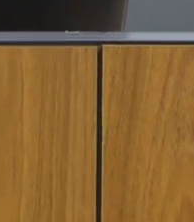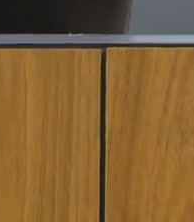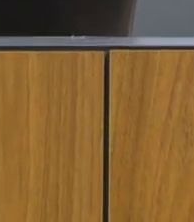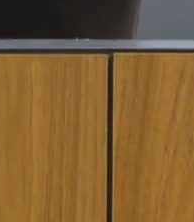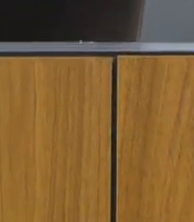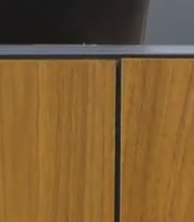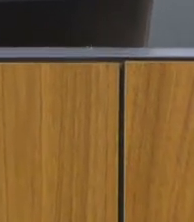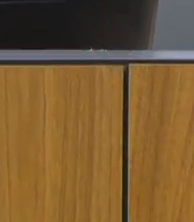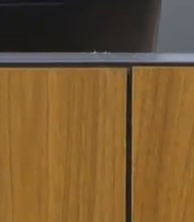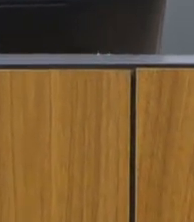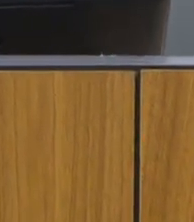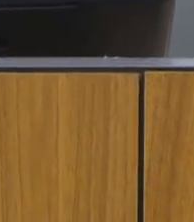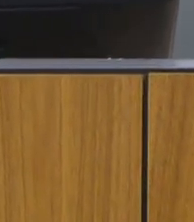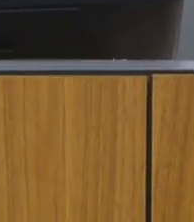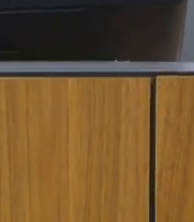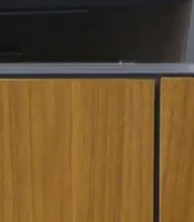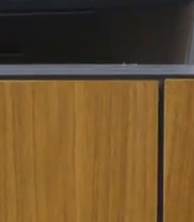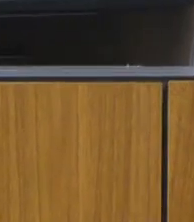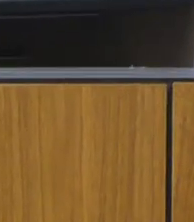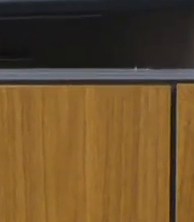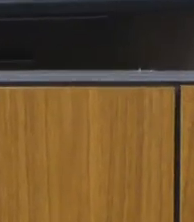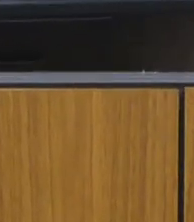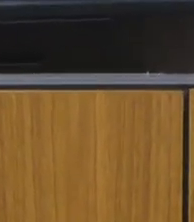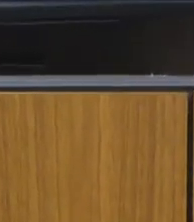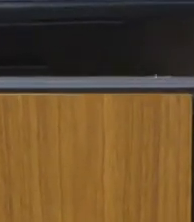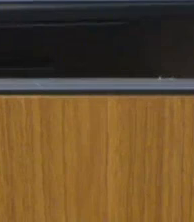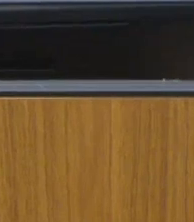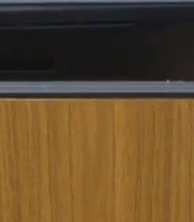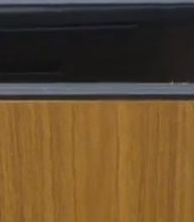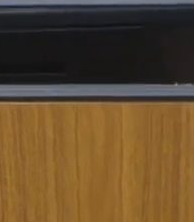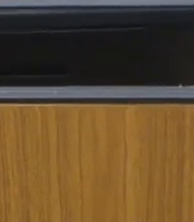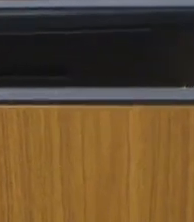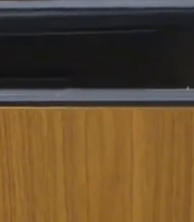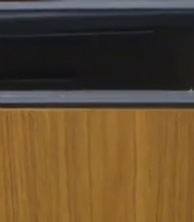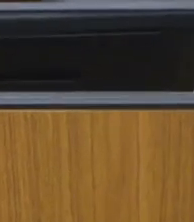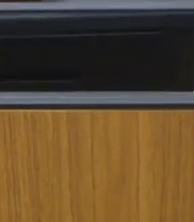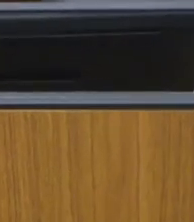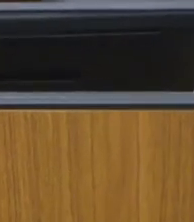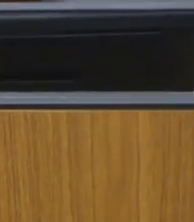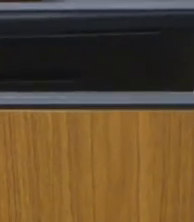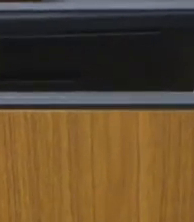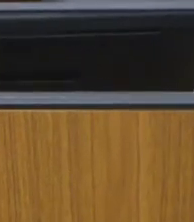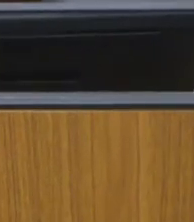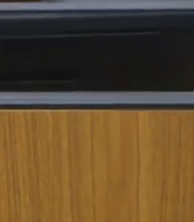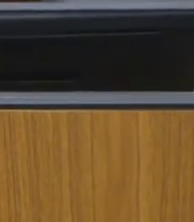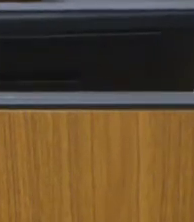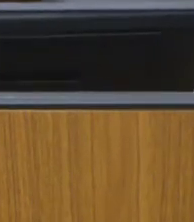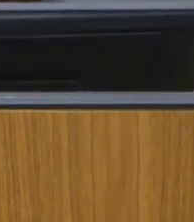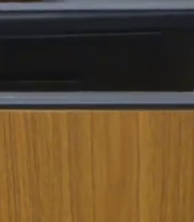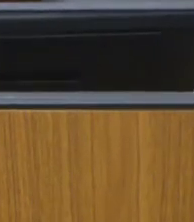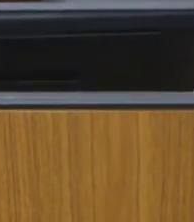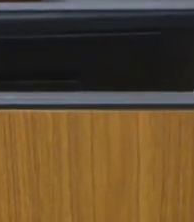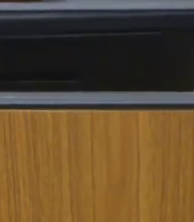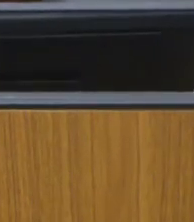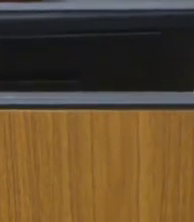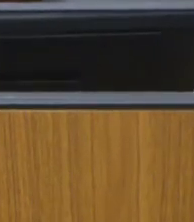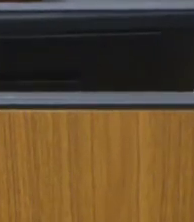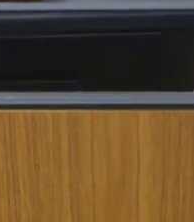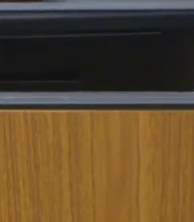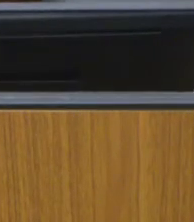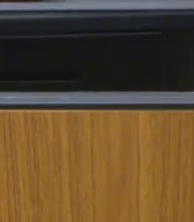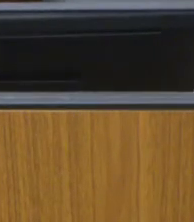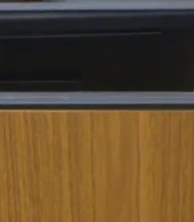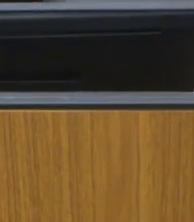mental requer em comissão reunião em comissão para entrega do diploma referente os votos congratulações do